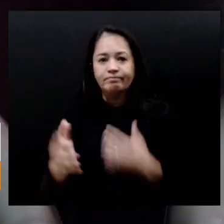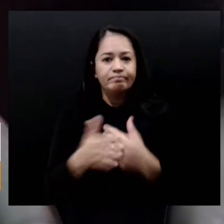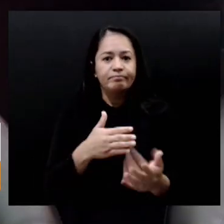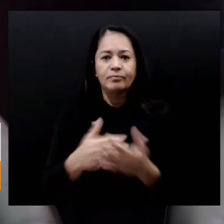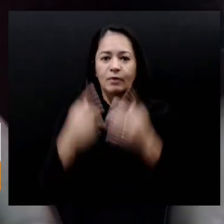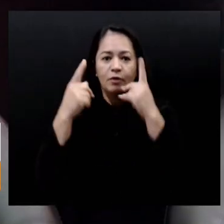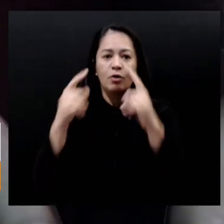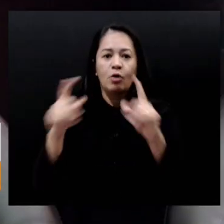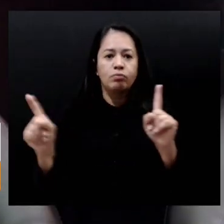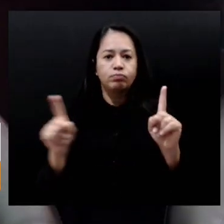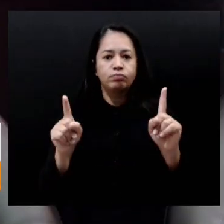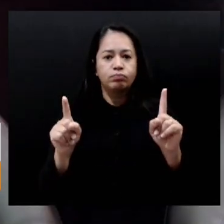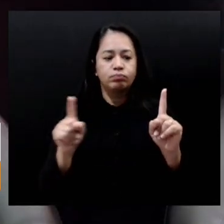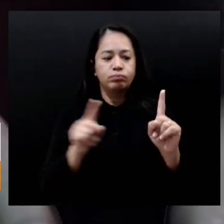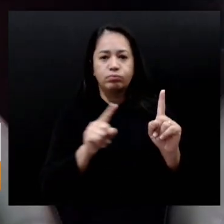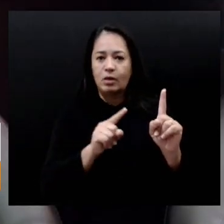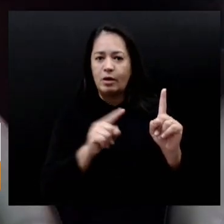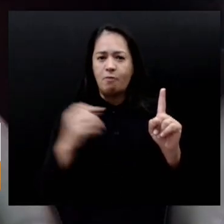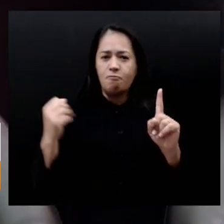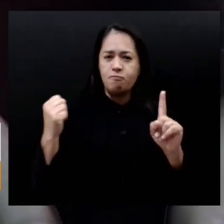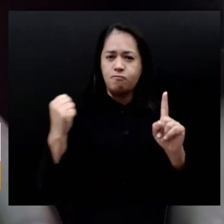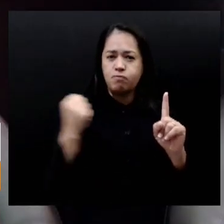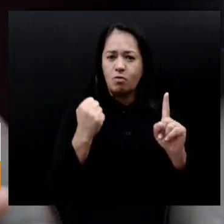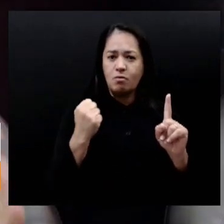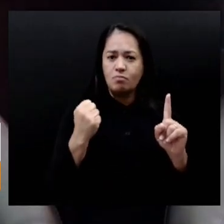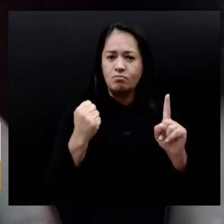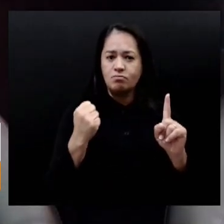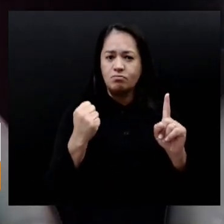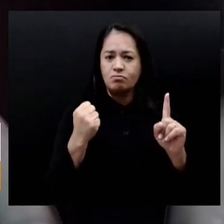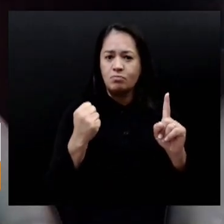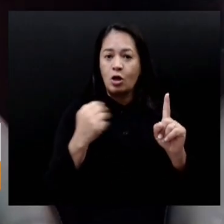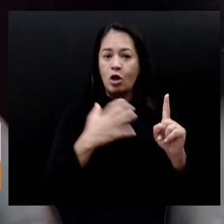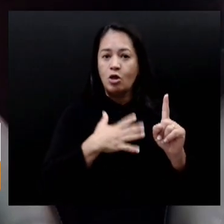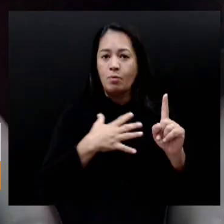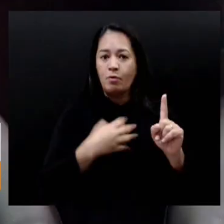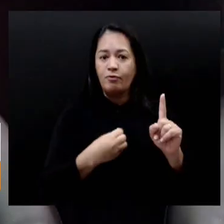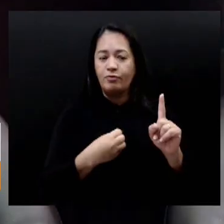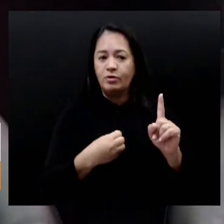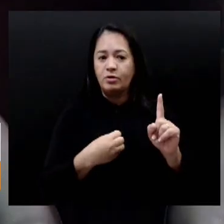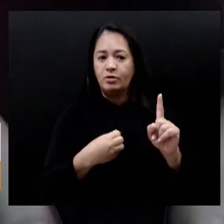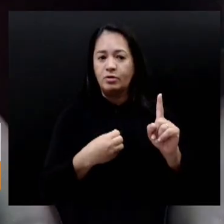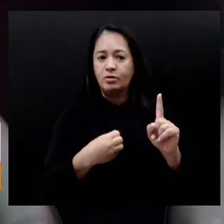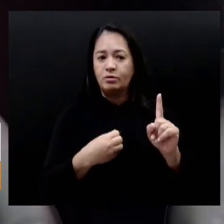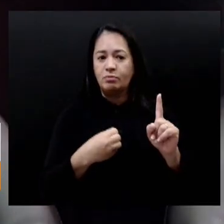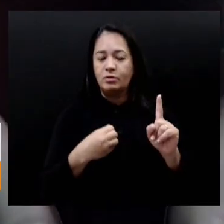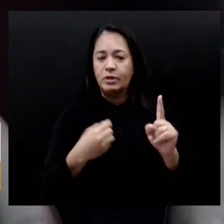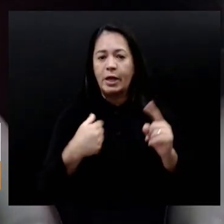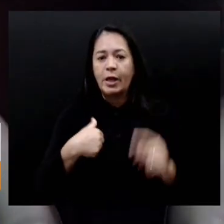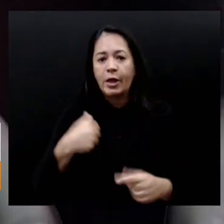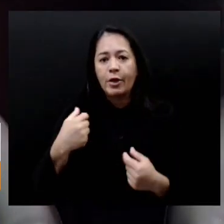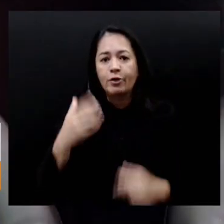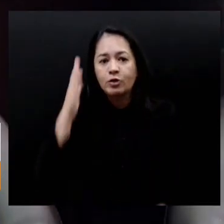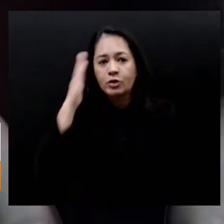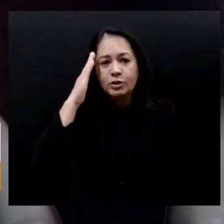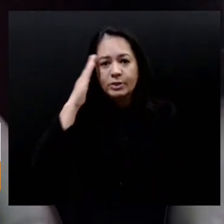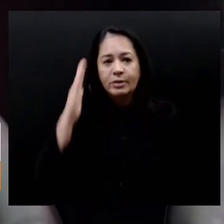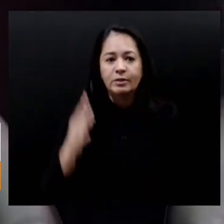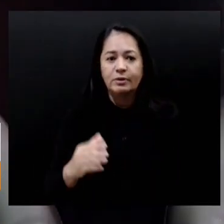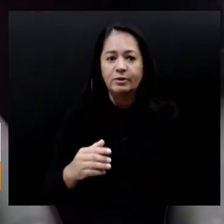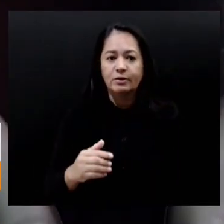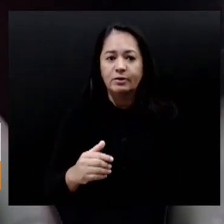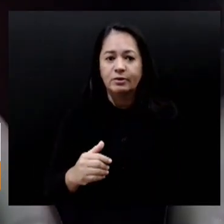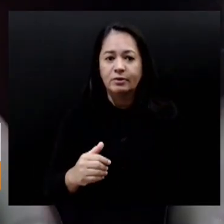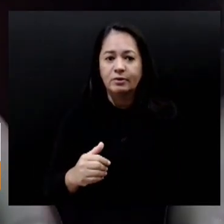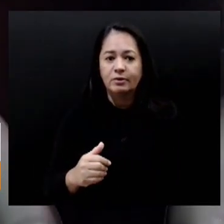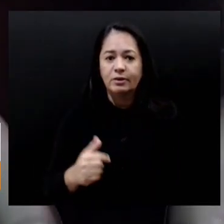meu, né? Então a Sim. pessoa encostou no meu filho. Eu Aham. logo tomei ciência, não precisa nem ser logo após o fato, mas após o fato de eu tomar ciência,